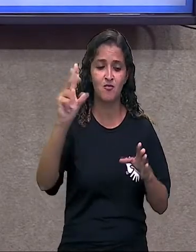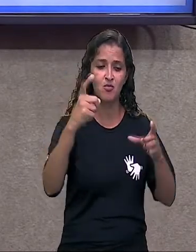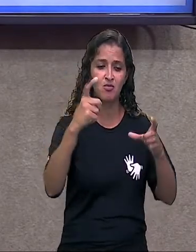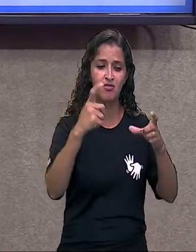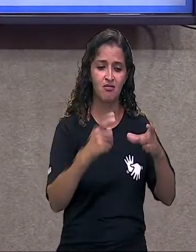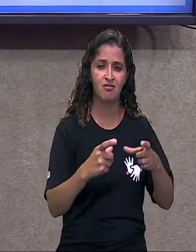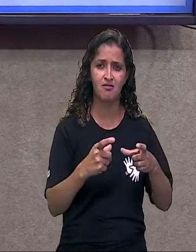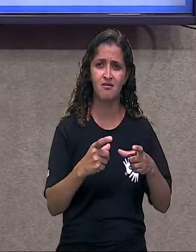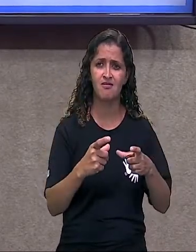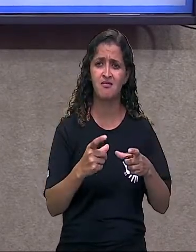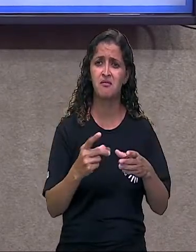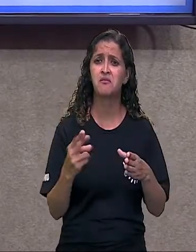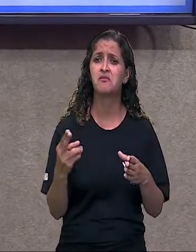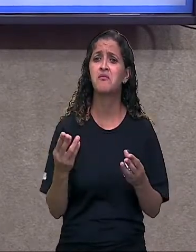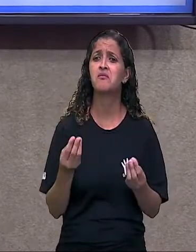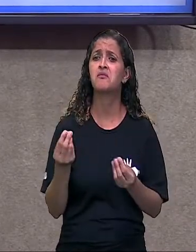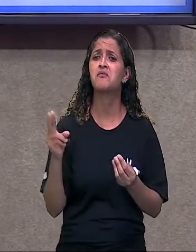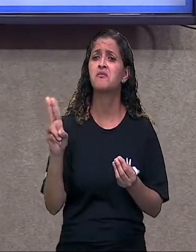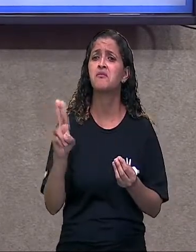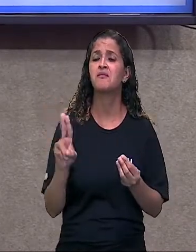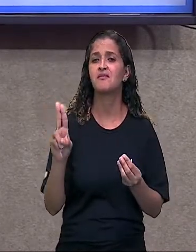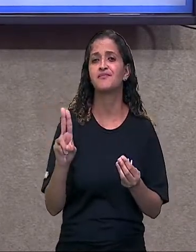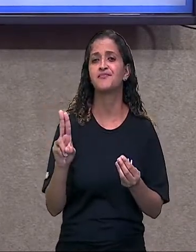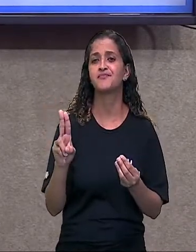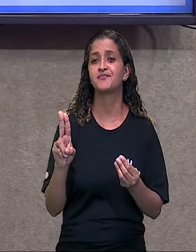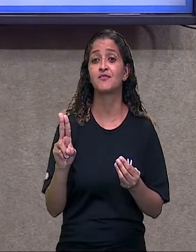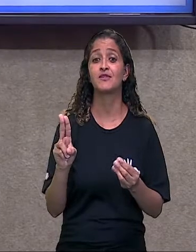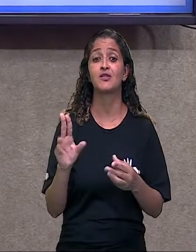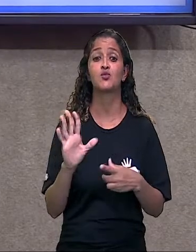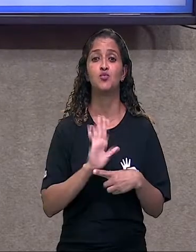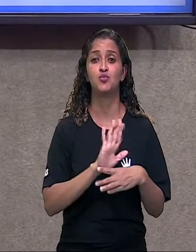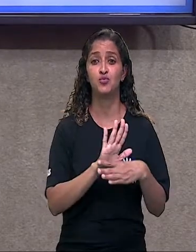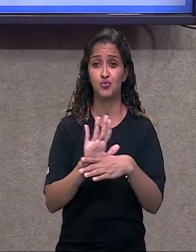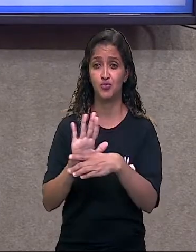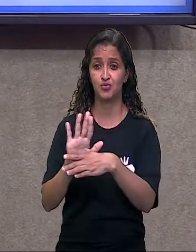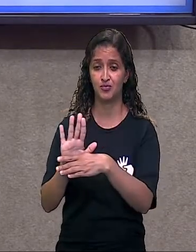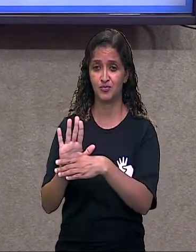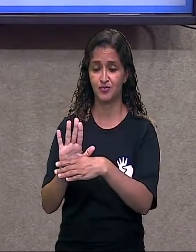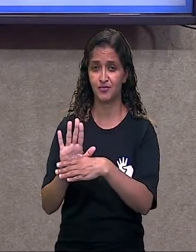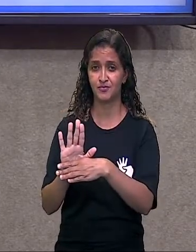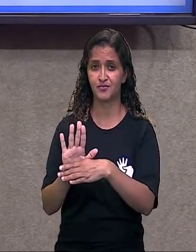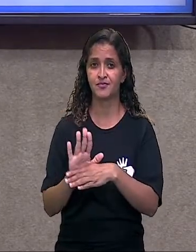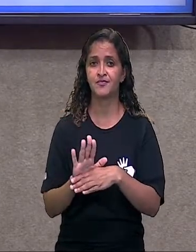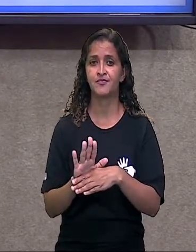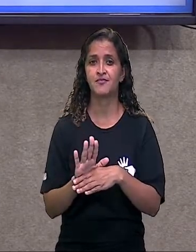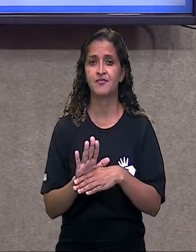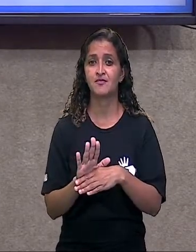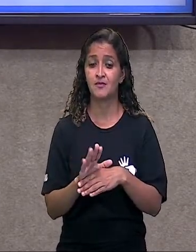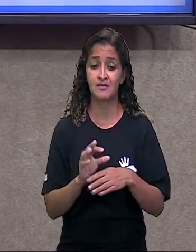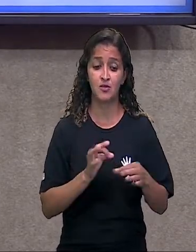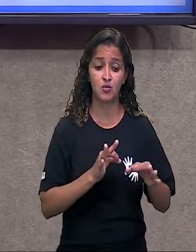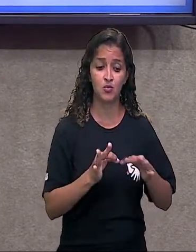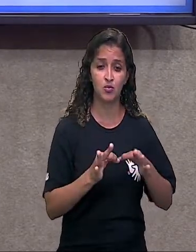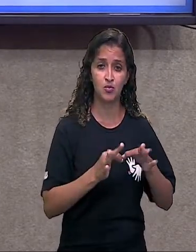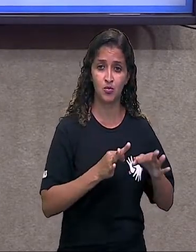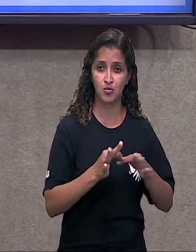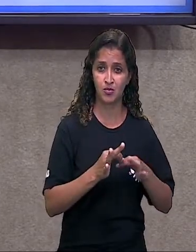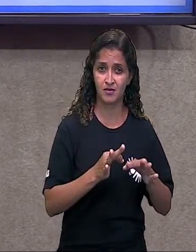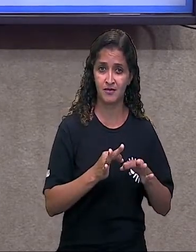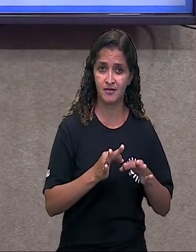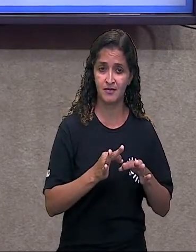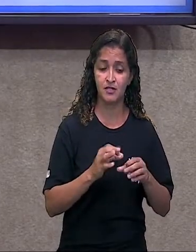serve o quadro valor de lugar? Ele ajuda para uma organização